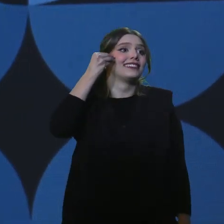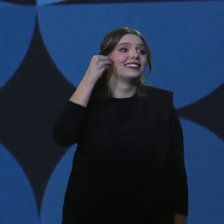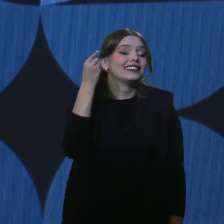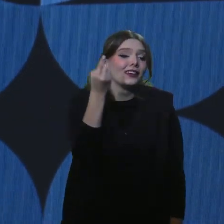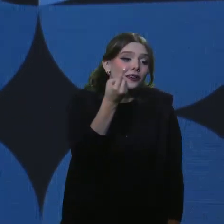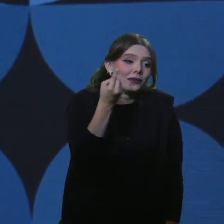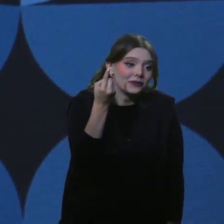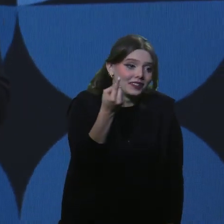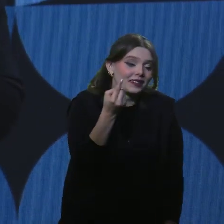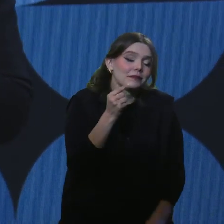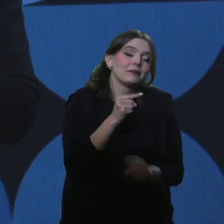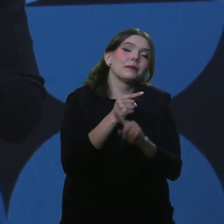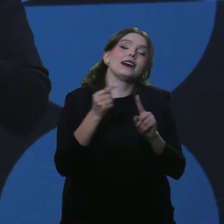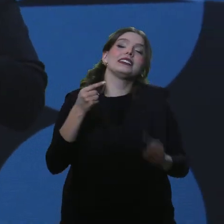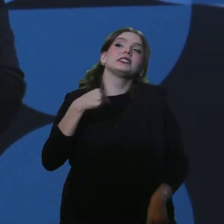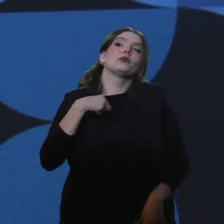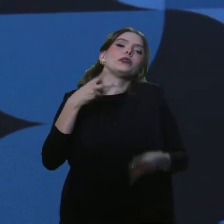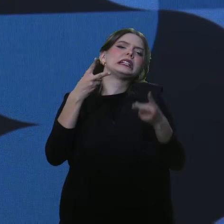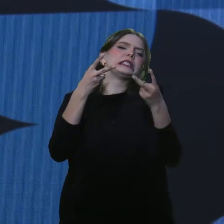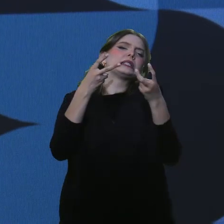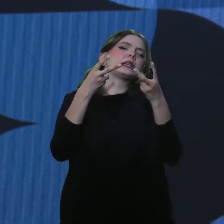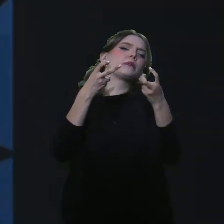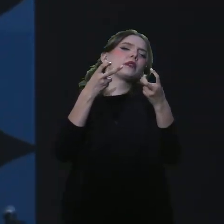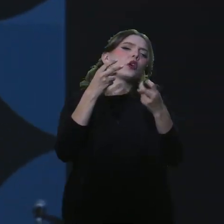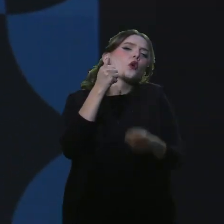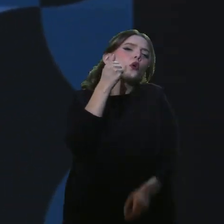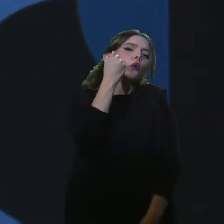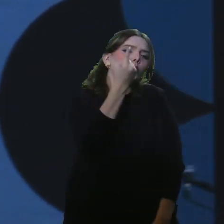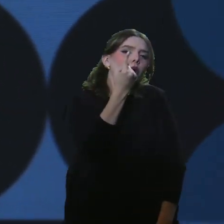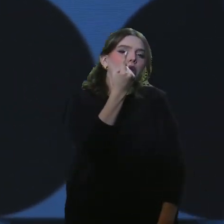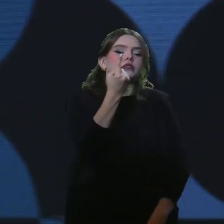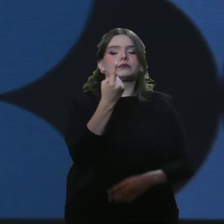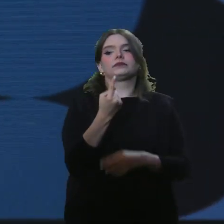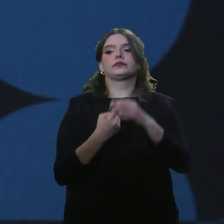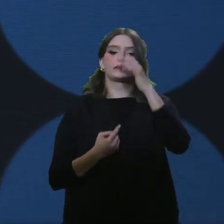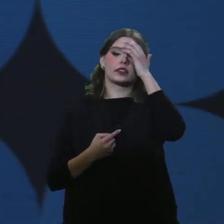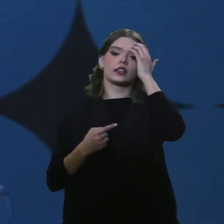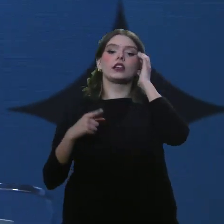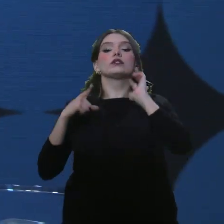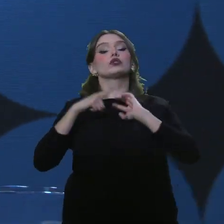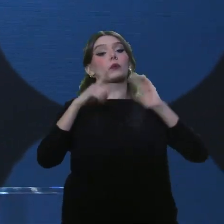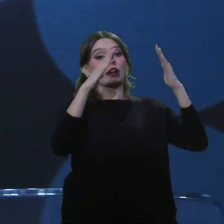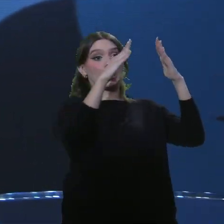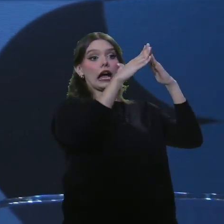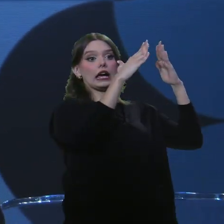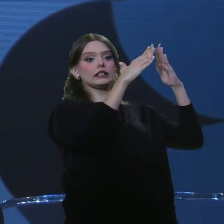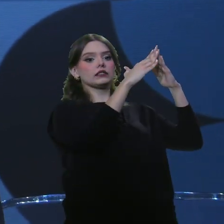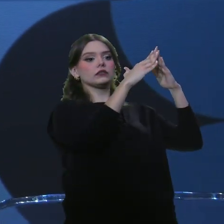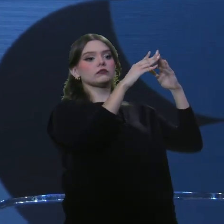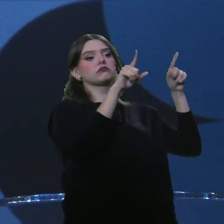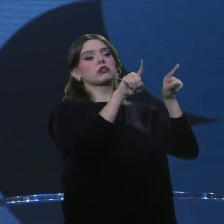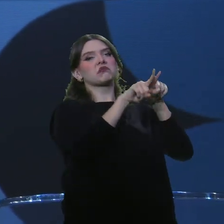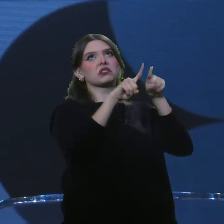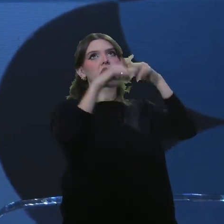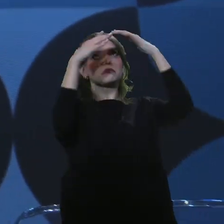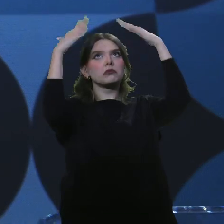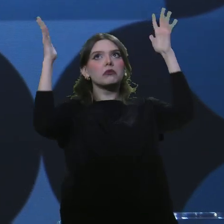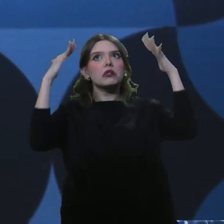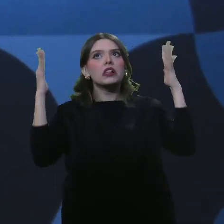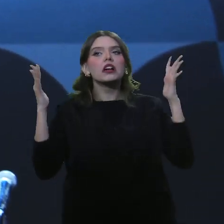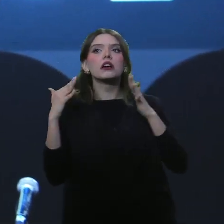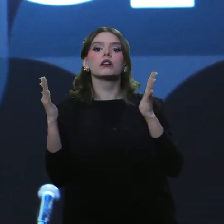numa coisa. Todas as jaulas que a gente foi, lembra que eu falei? Tinha uma casa, tinha um animal e tinha um monte